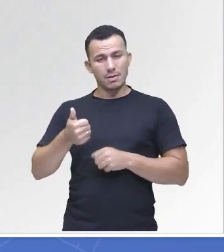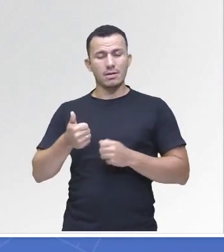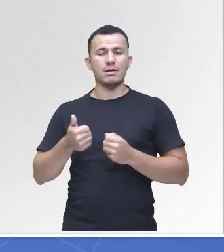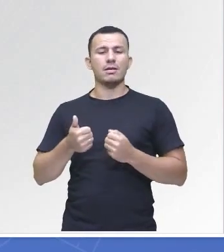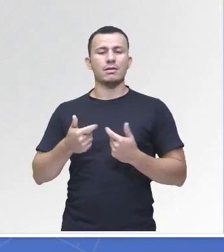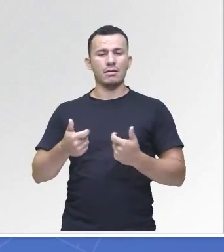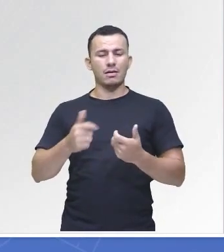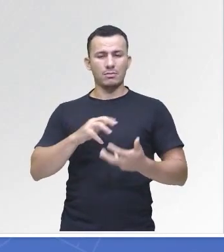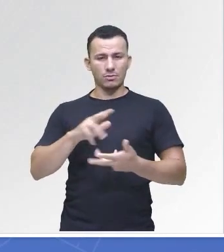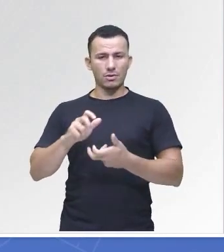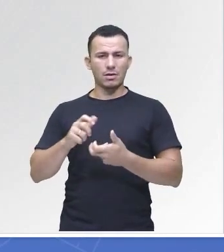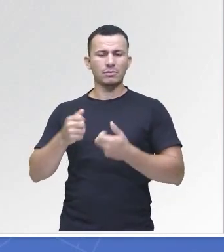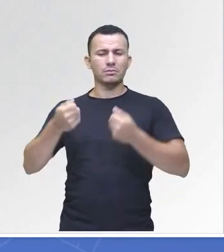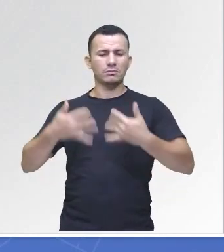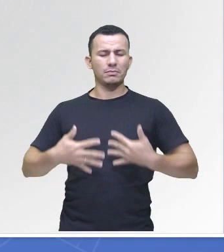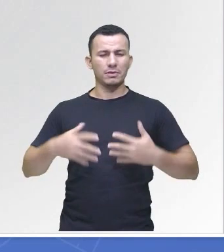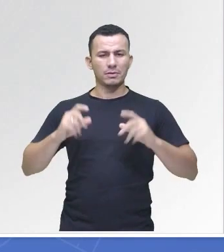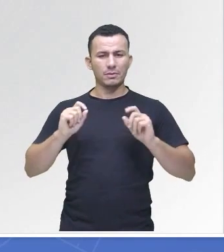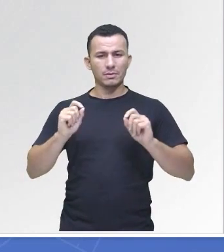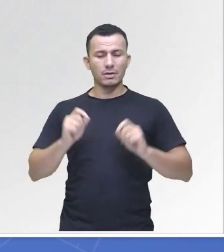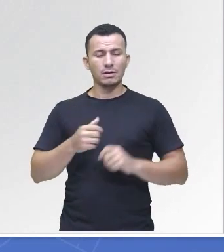o seguinte enunciado: a Primeira Guerra Mundial,